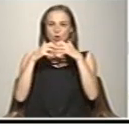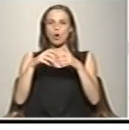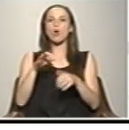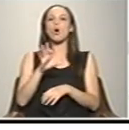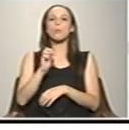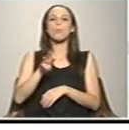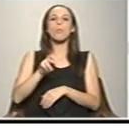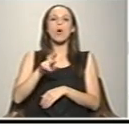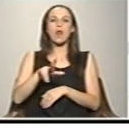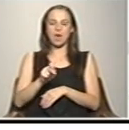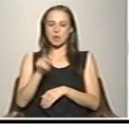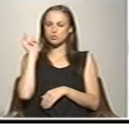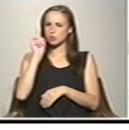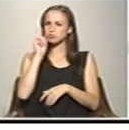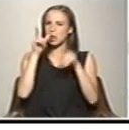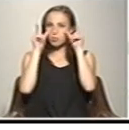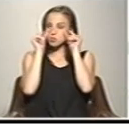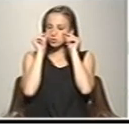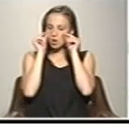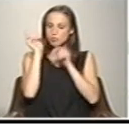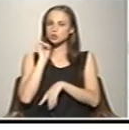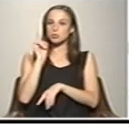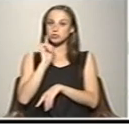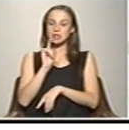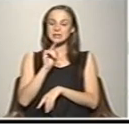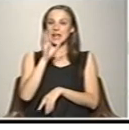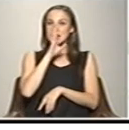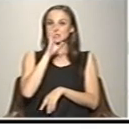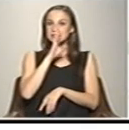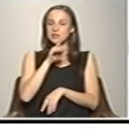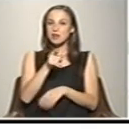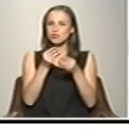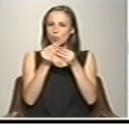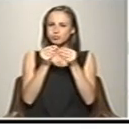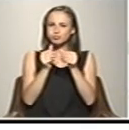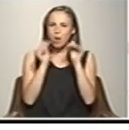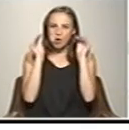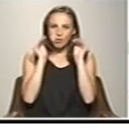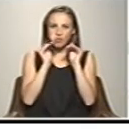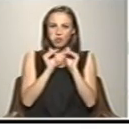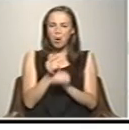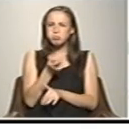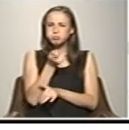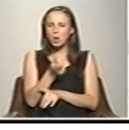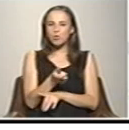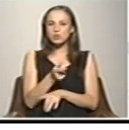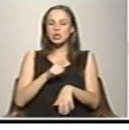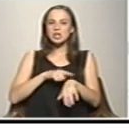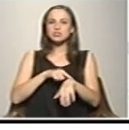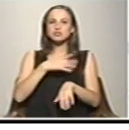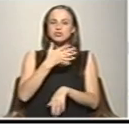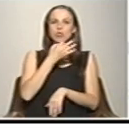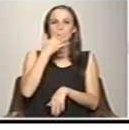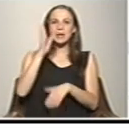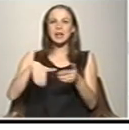o nosso sono. Quando nós temos baixa de melatonina... Ela realmente... é produzida aqui entre as 5 da manhã e as 5 da